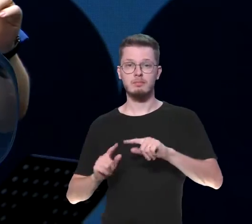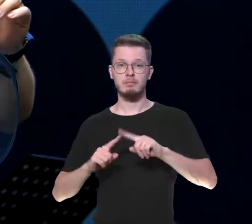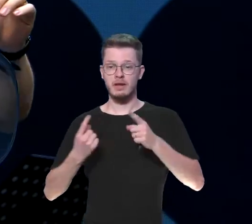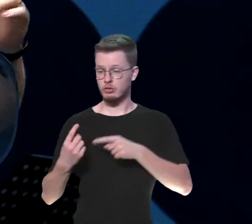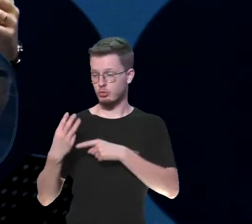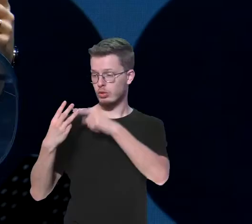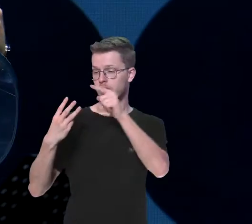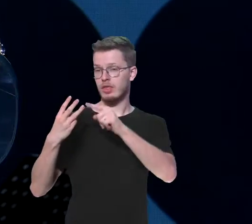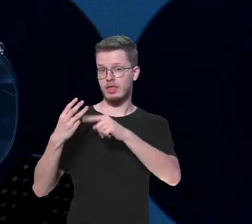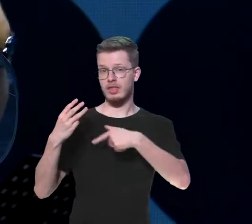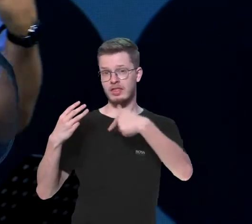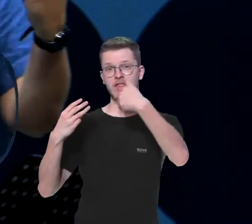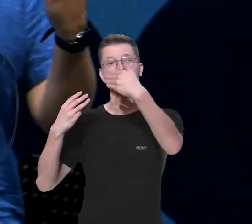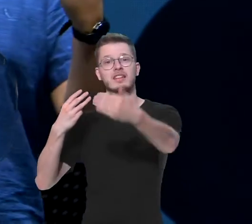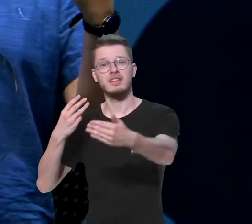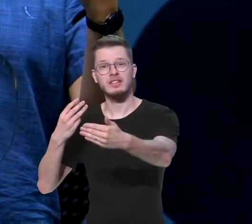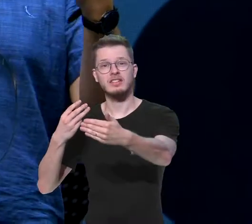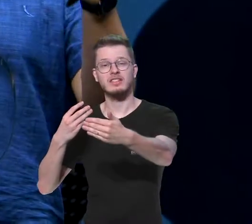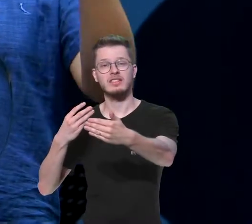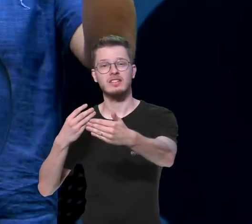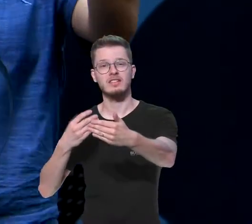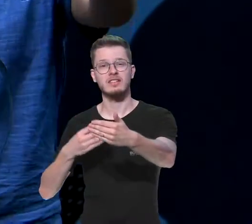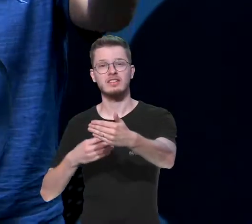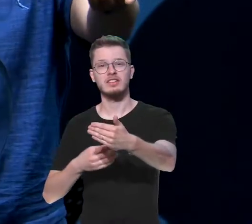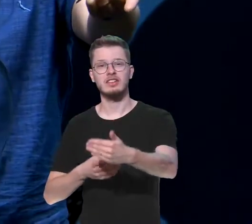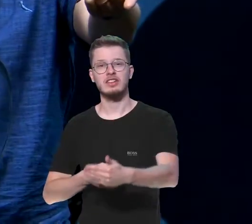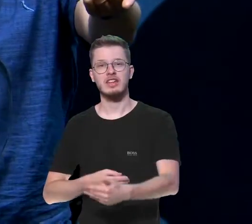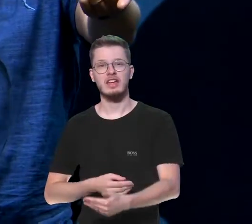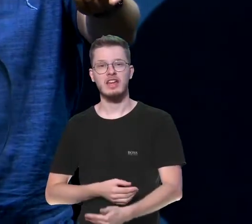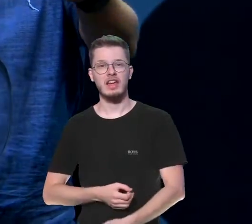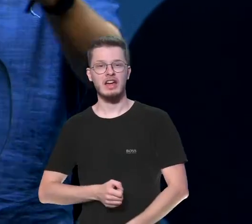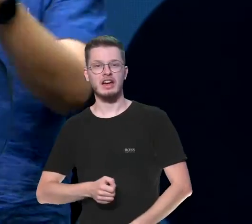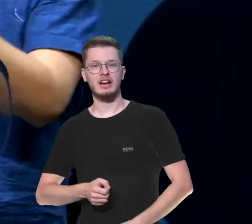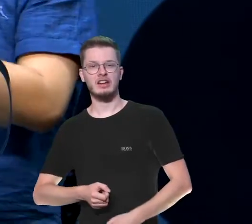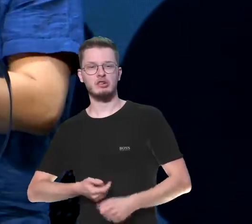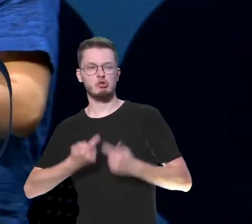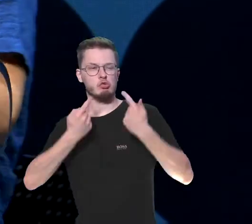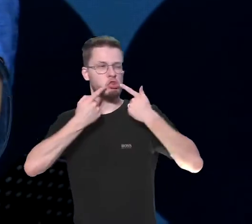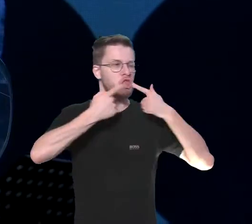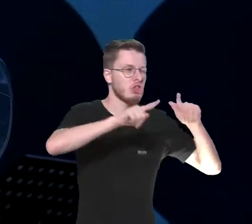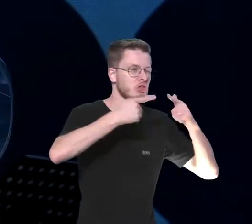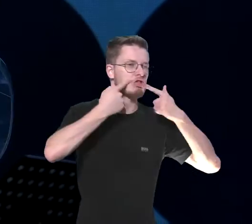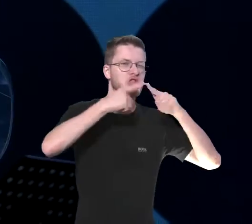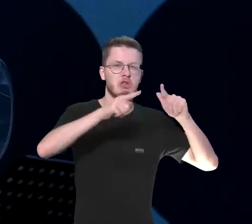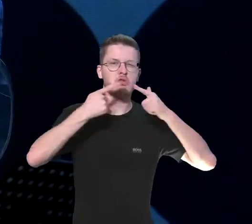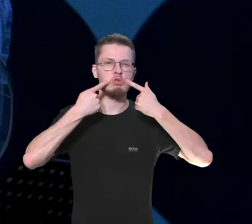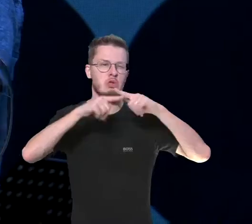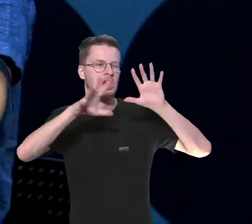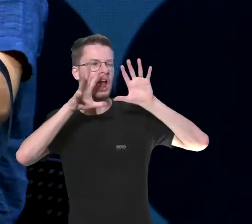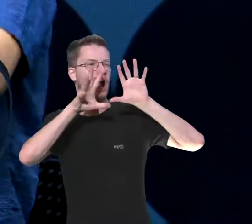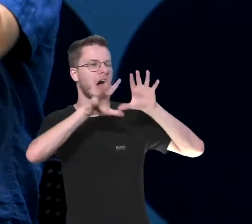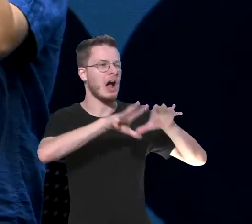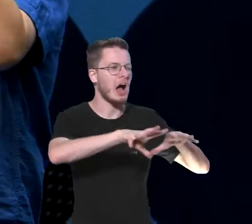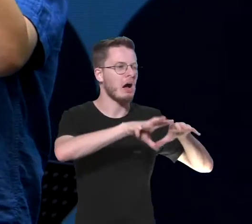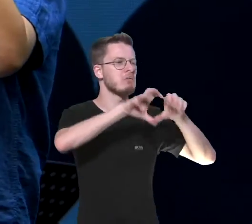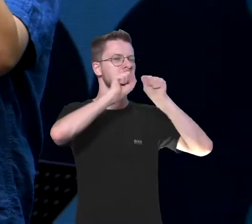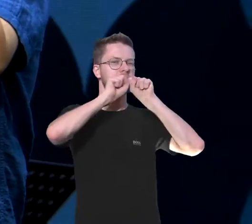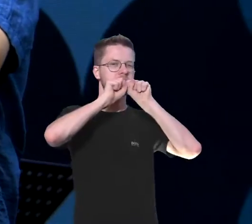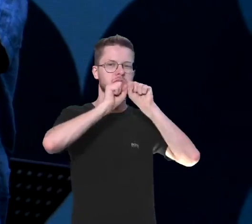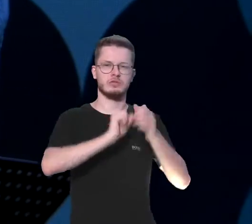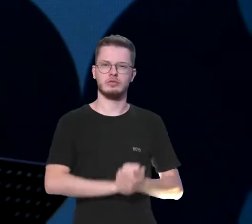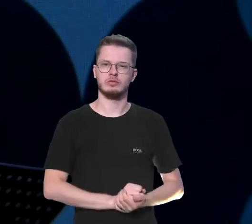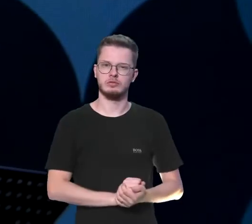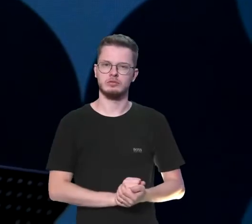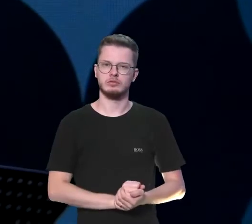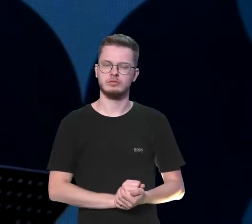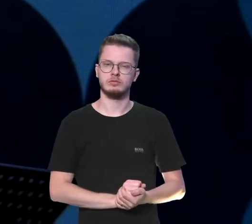nível daquele insulto que já virou praga. E a Bíblia fala que quem comete esse insulto